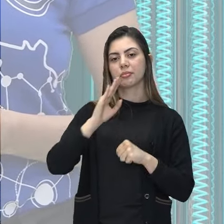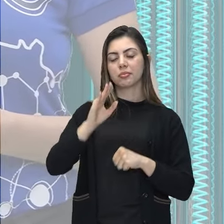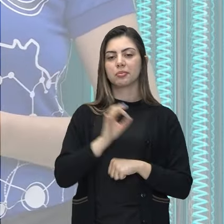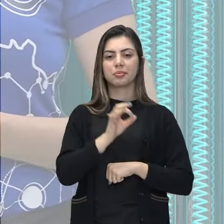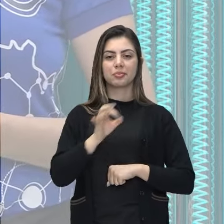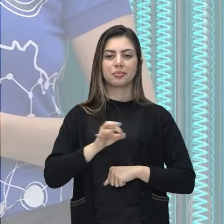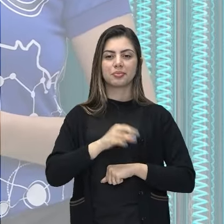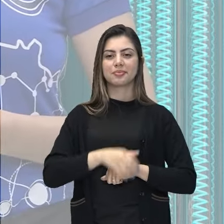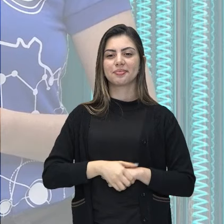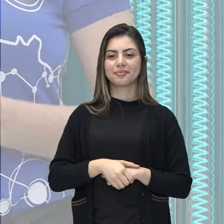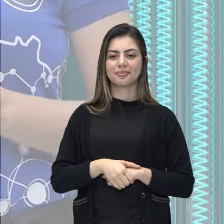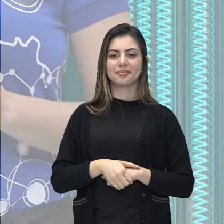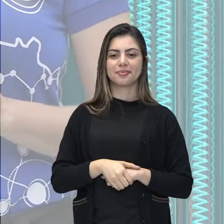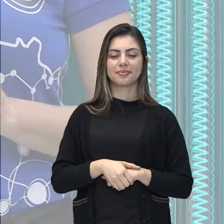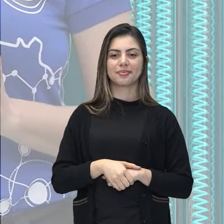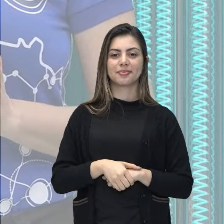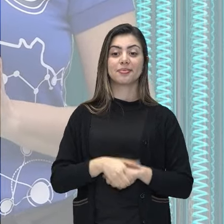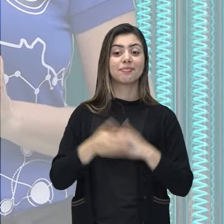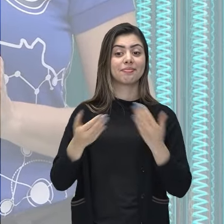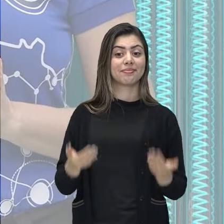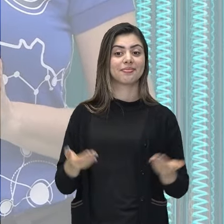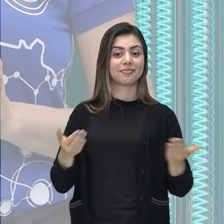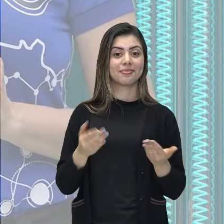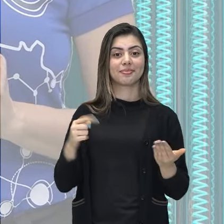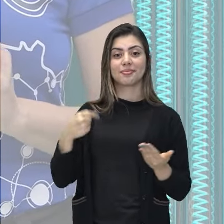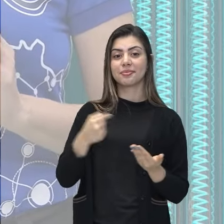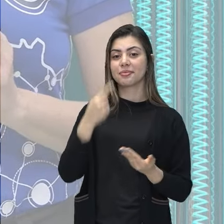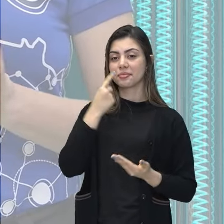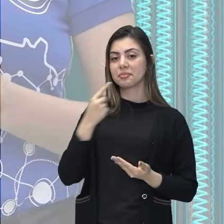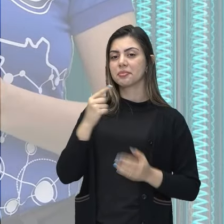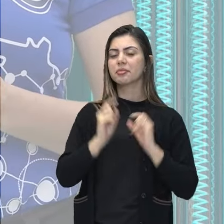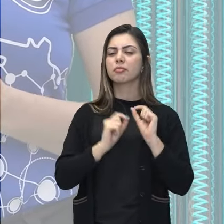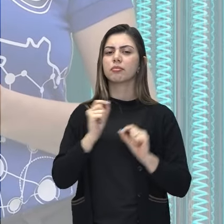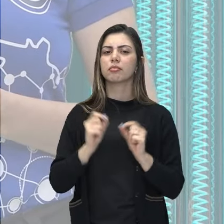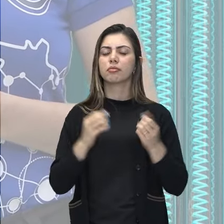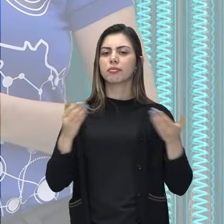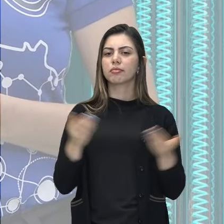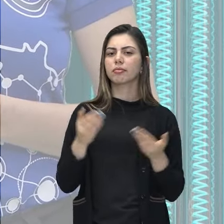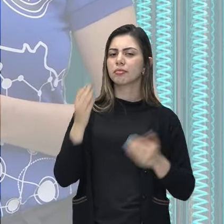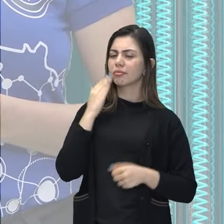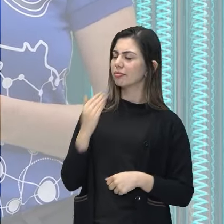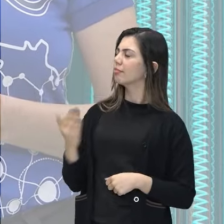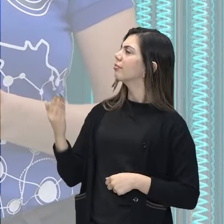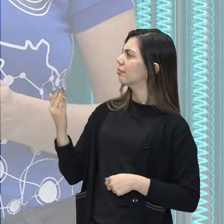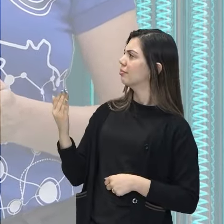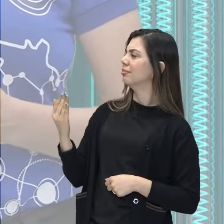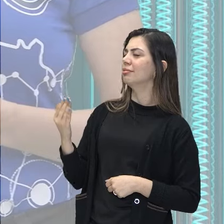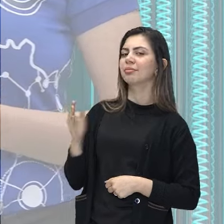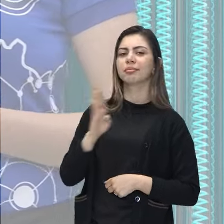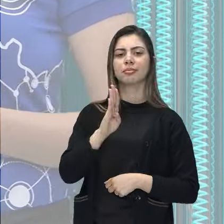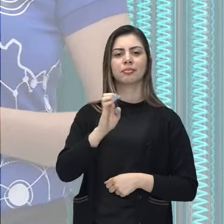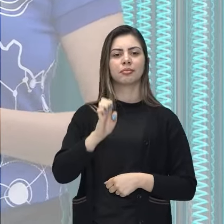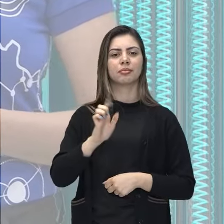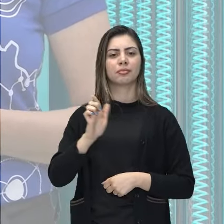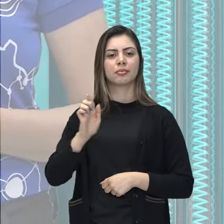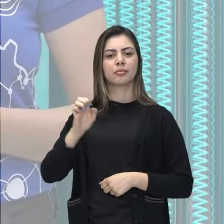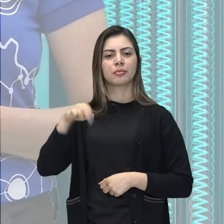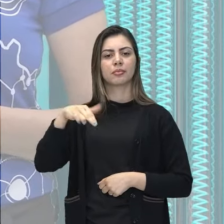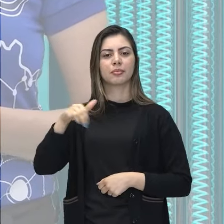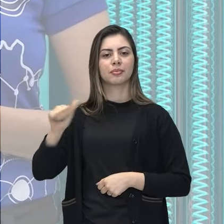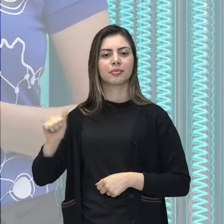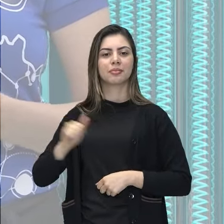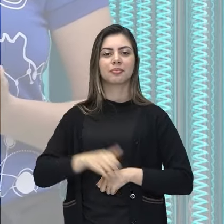complemento, right? Vamos ver um pouquinho agora mais sobre esse tal de be gonna. Acompanha aqui comigo.